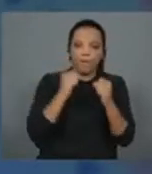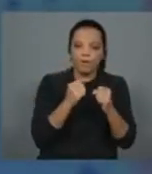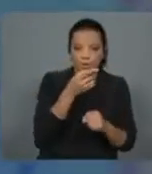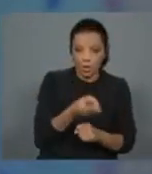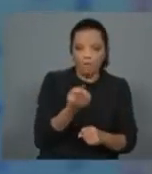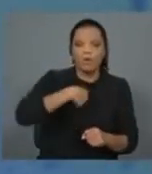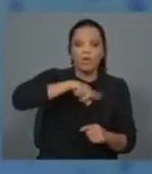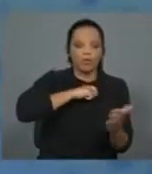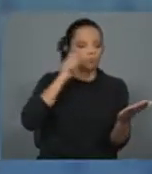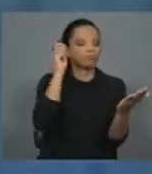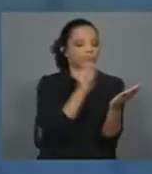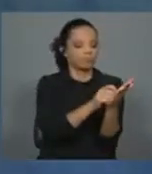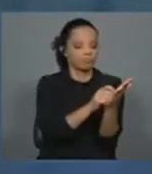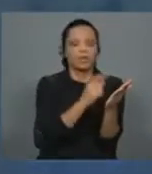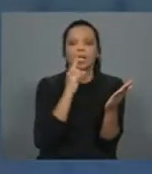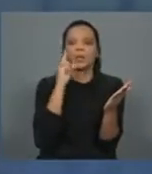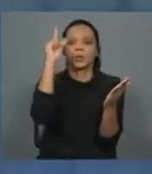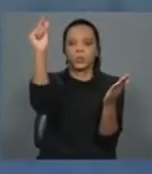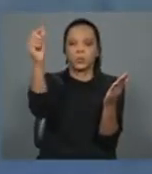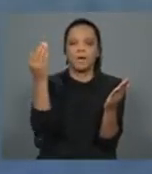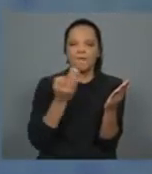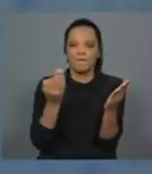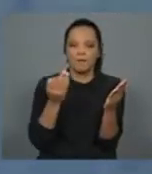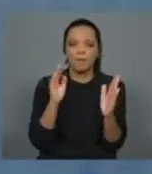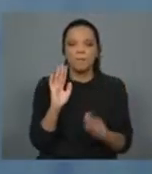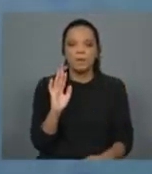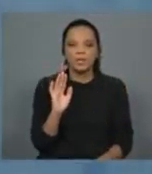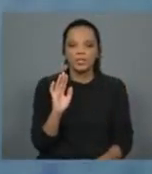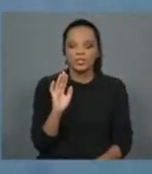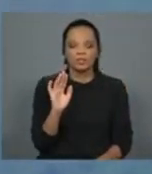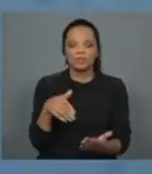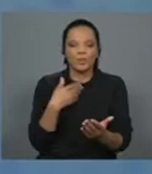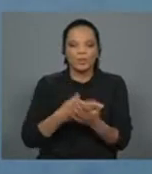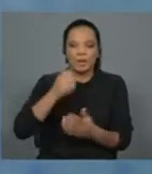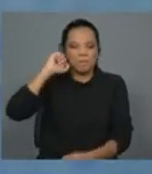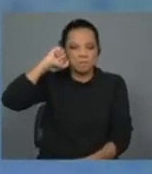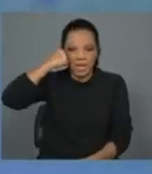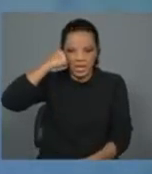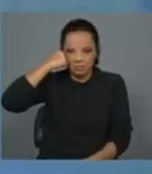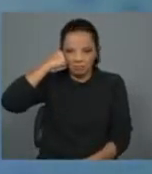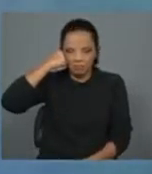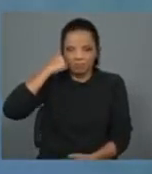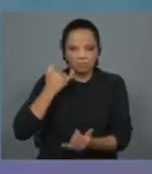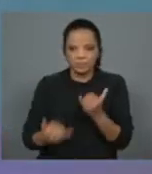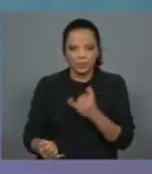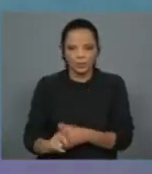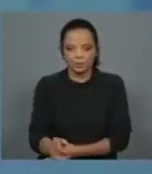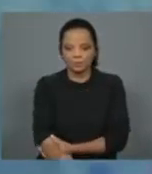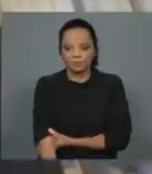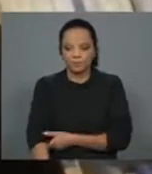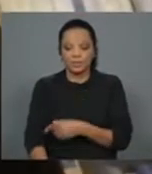registá-lo de longe, mas não vai ter consequências de perigosidade. Ou